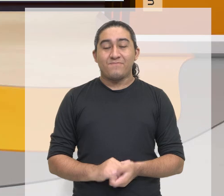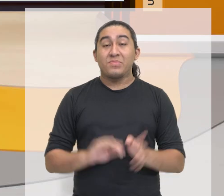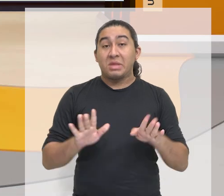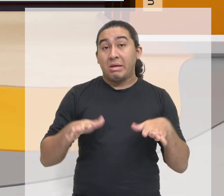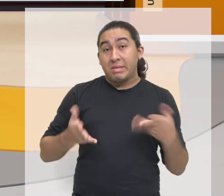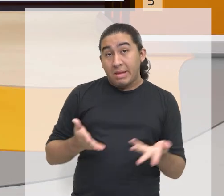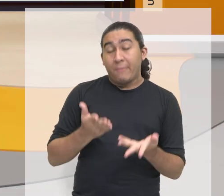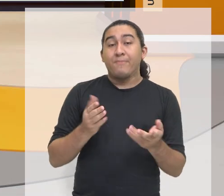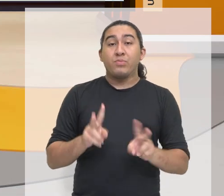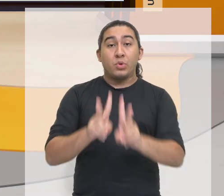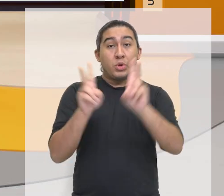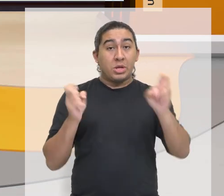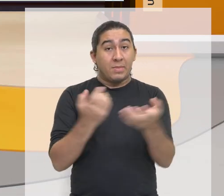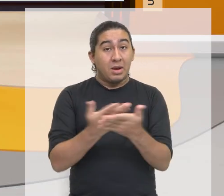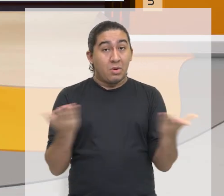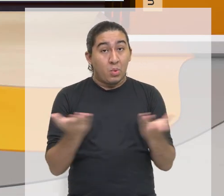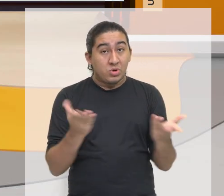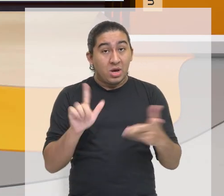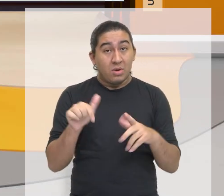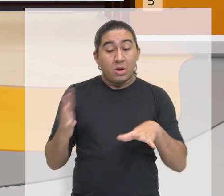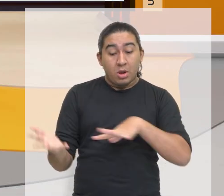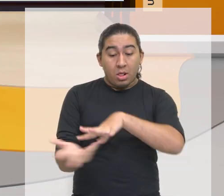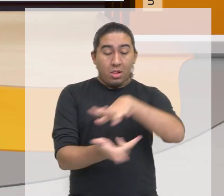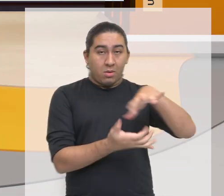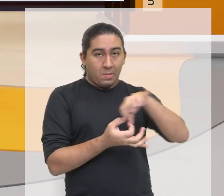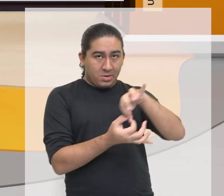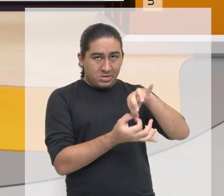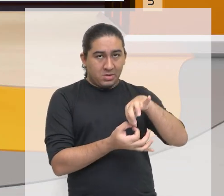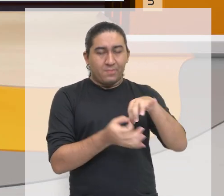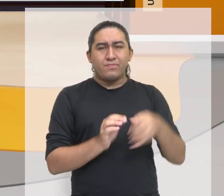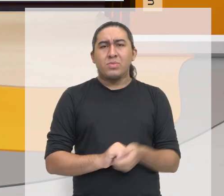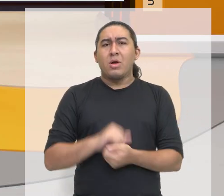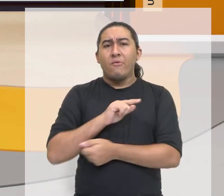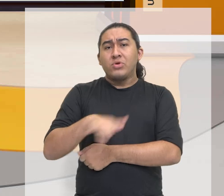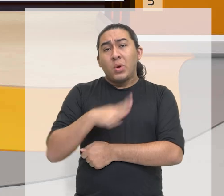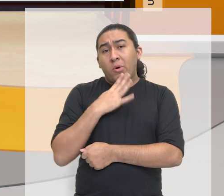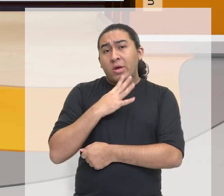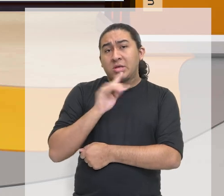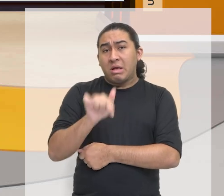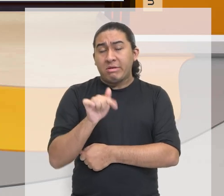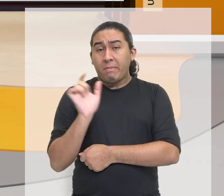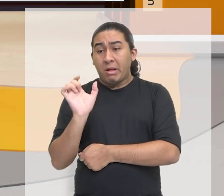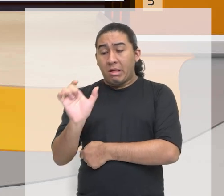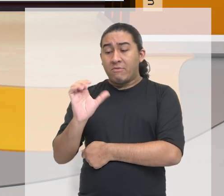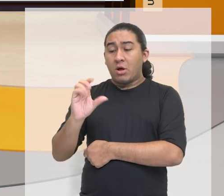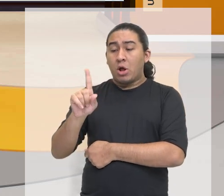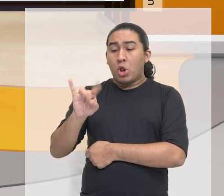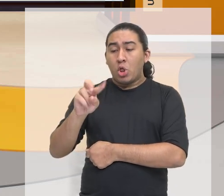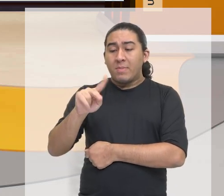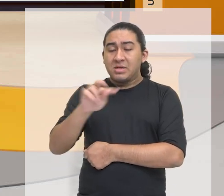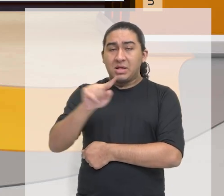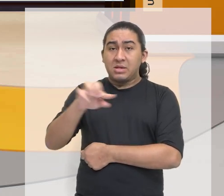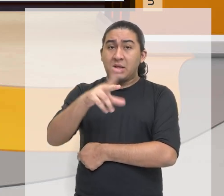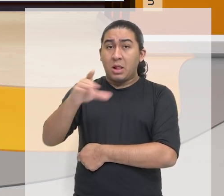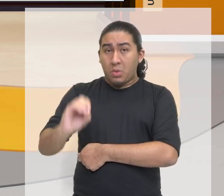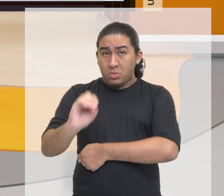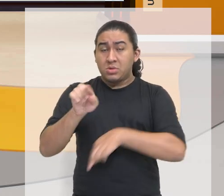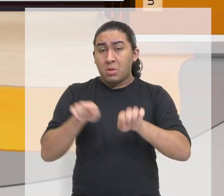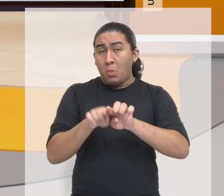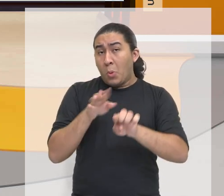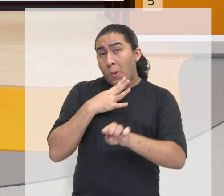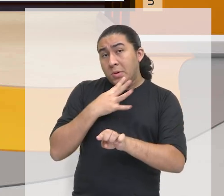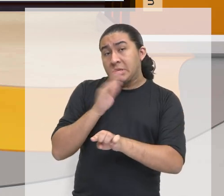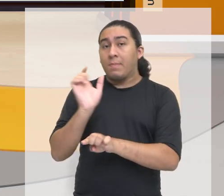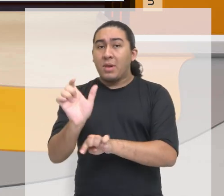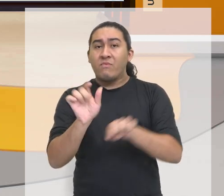Queridos alunos, o tema desta aula é globalização. Muitos de vocês já devem ter ouvido falar deste termo, já devem ter ouvido falar deste